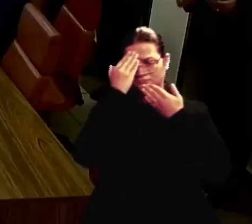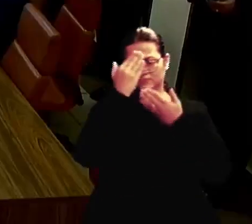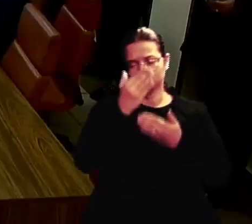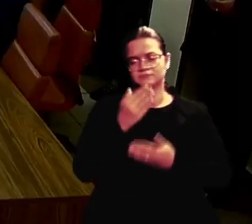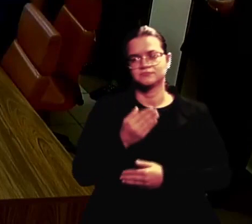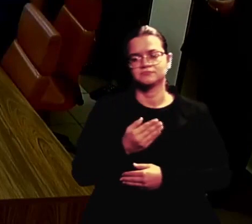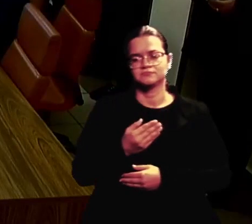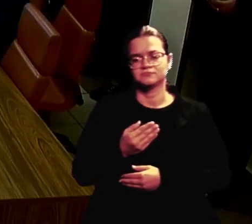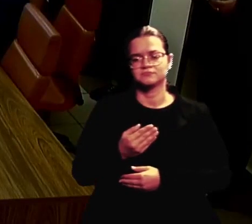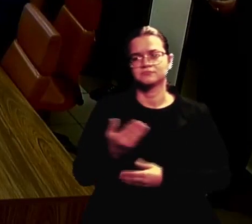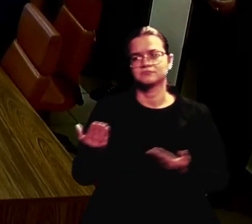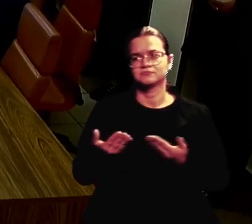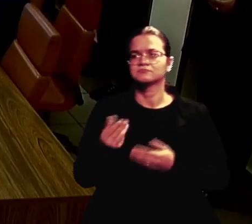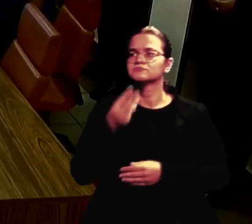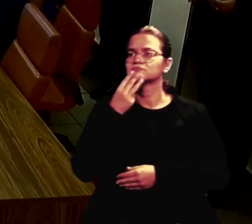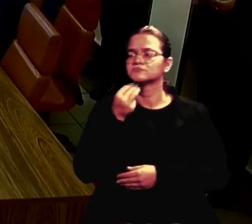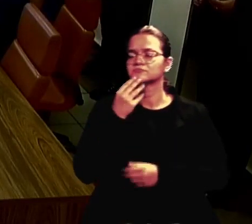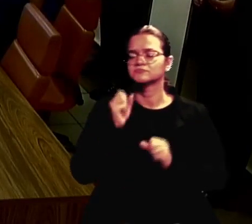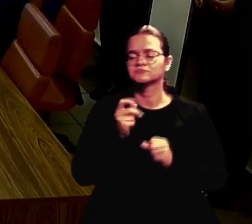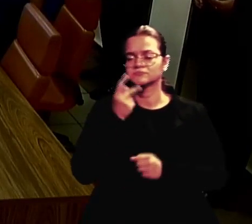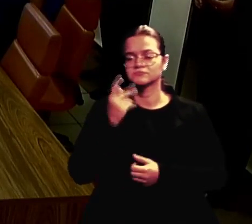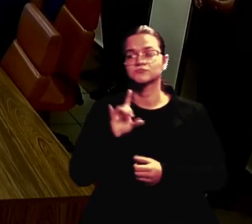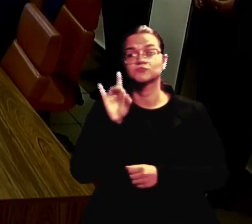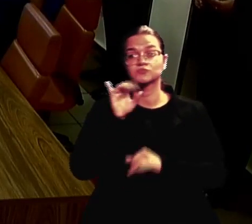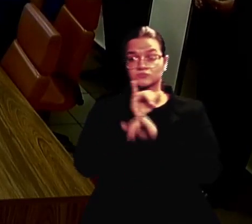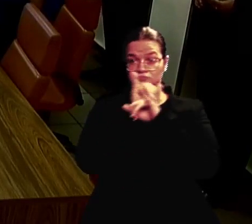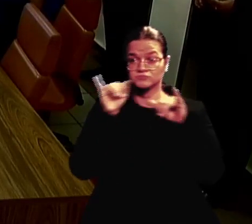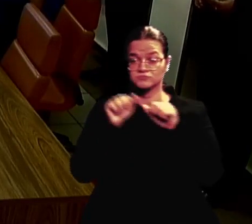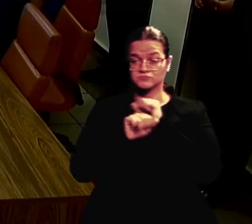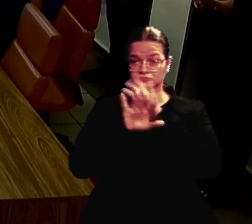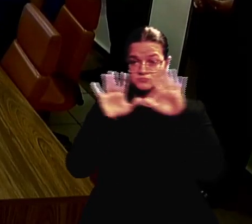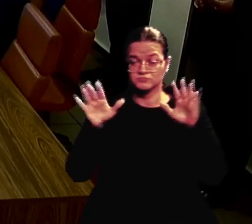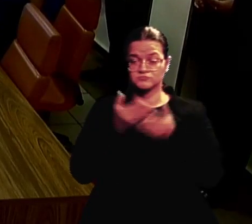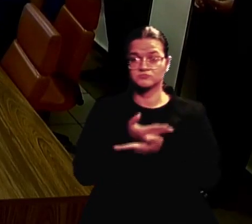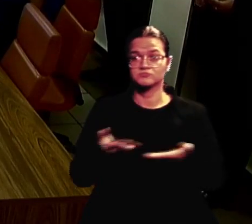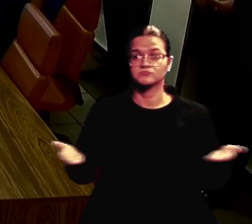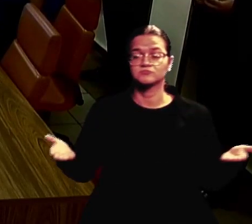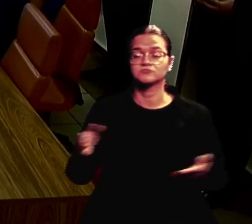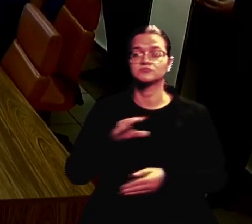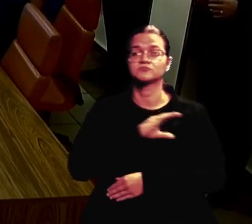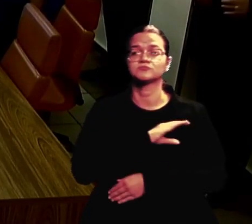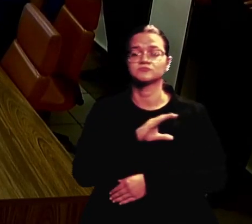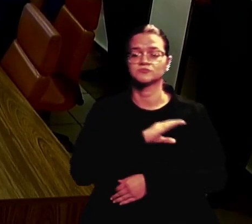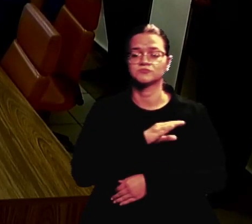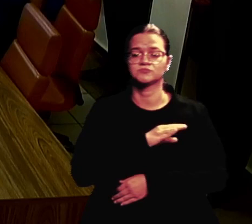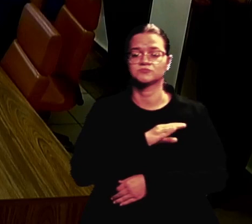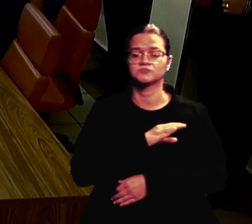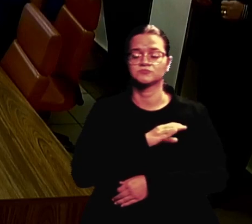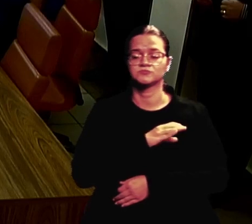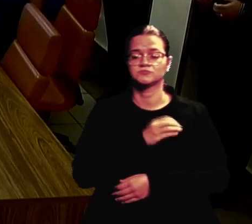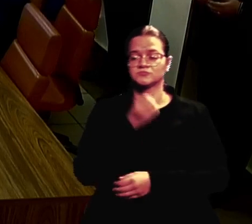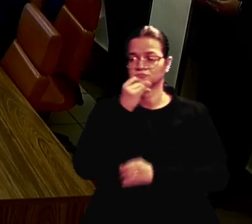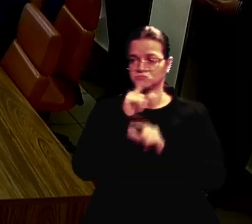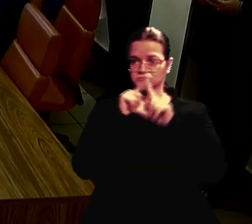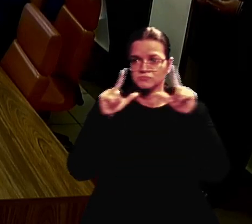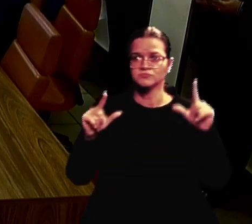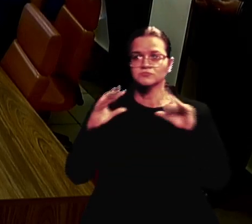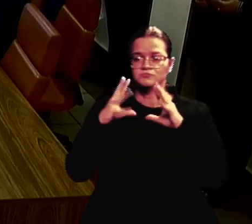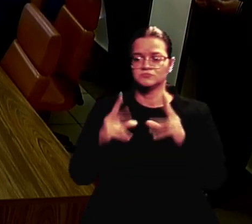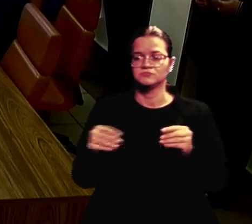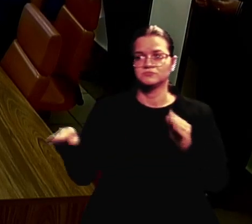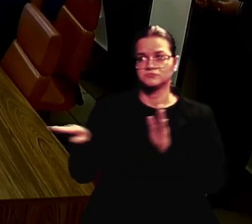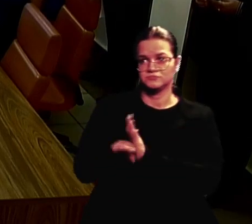Obrigado, vereador William Veloso, com a palavra. Só para esclarecimento aos nobres colegas, né, já bom dia a todos